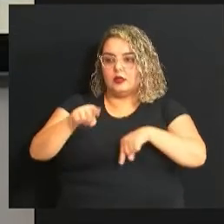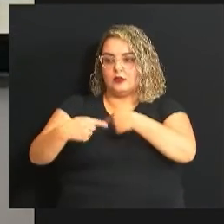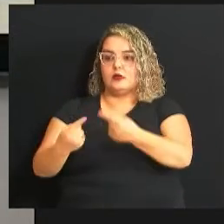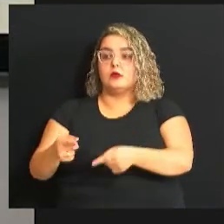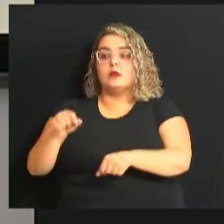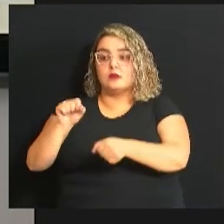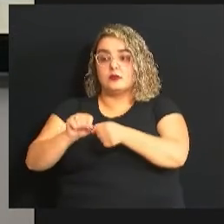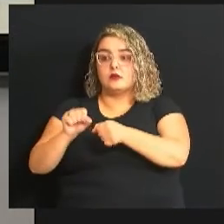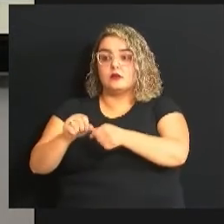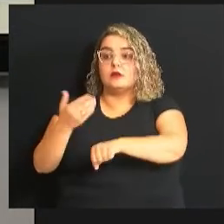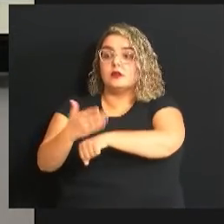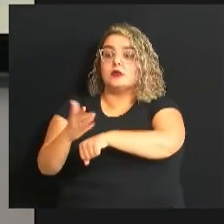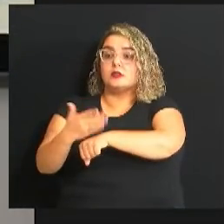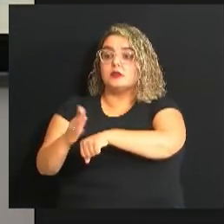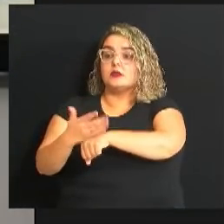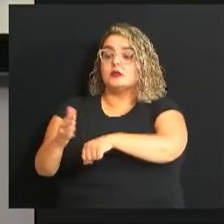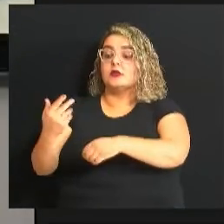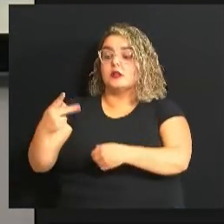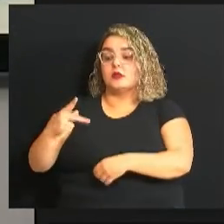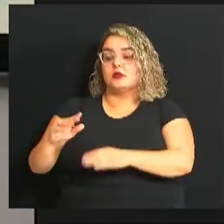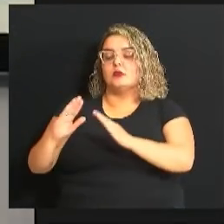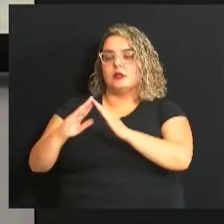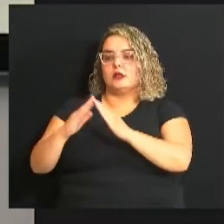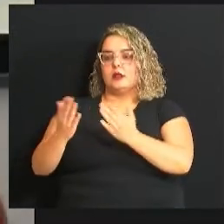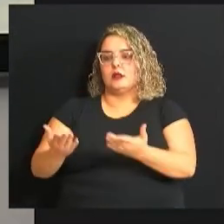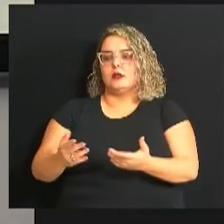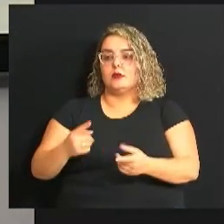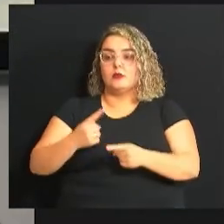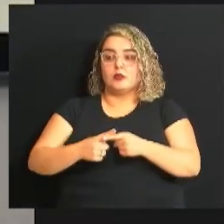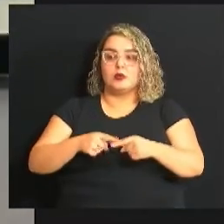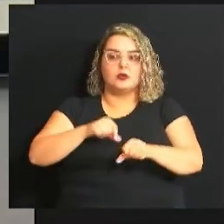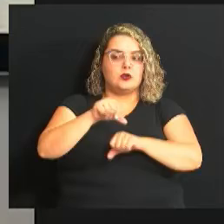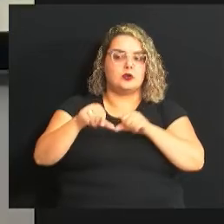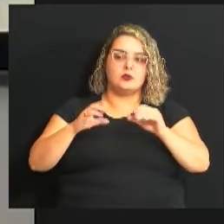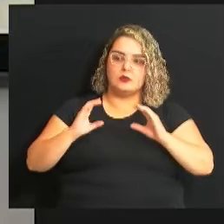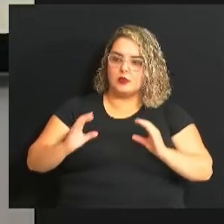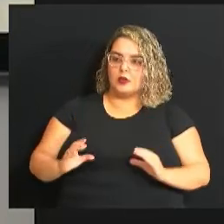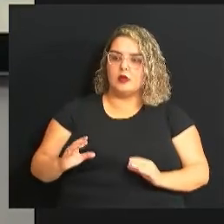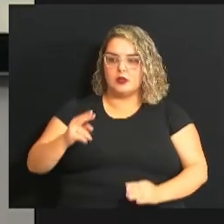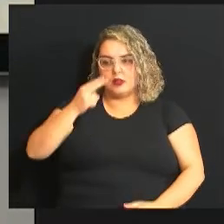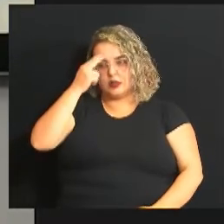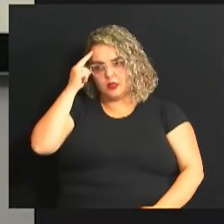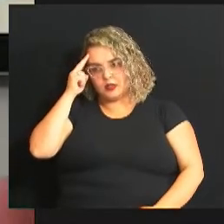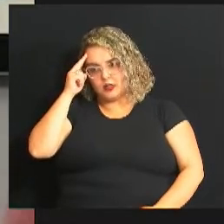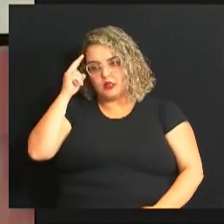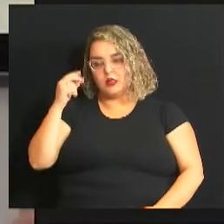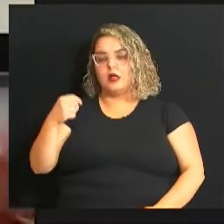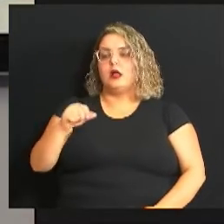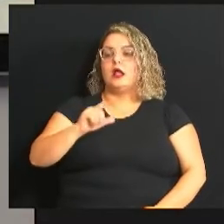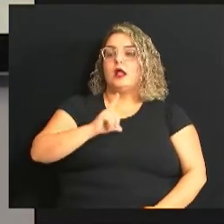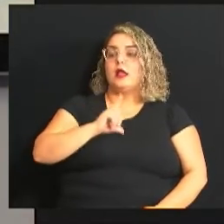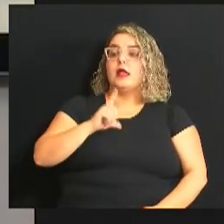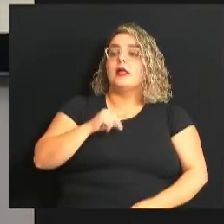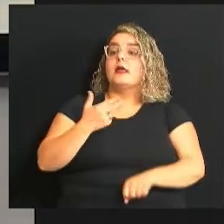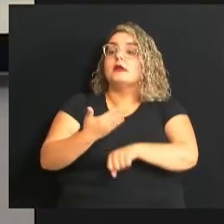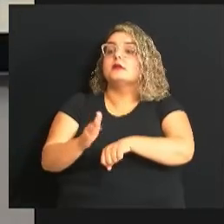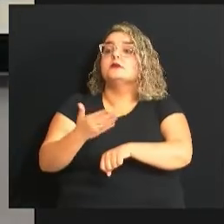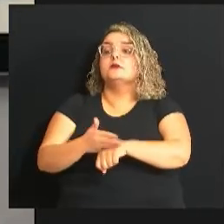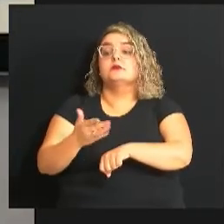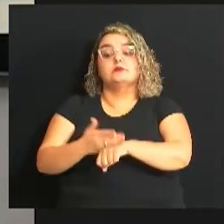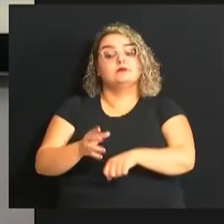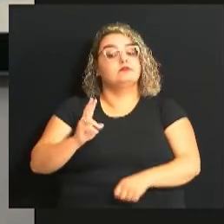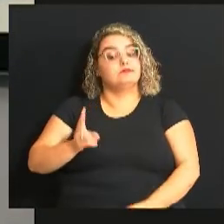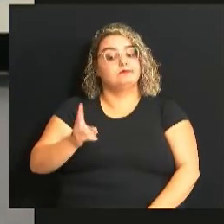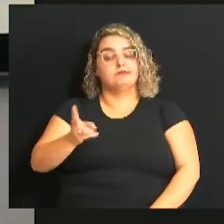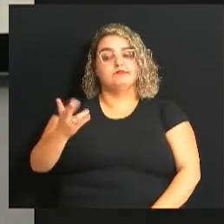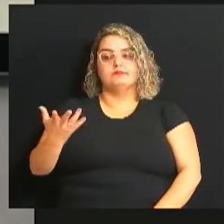façam treinos na casa de vocês. Porque toda mudança de comportamento, Gabriel, ela demanda um treinamento sistemático. Então, se eu quero aprender a